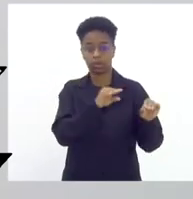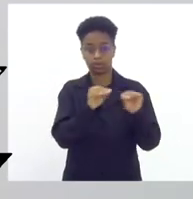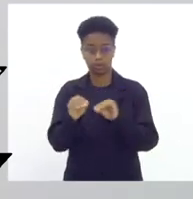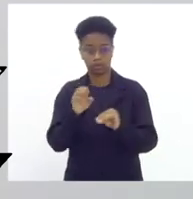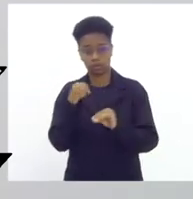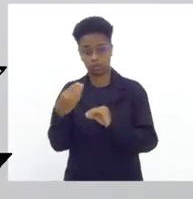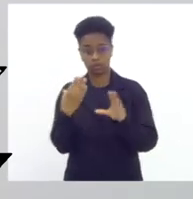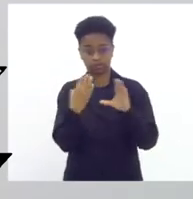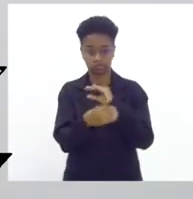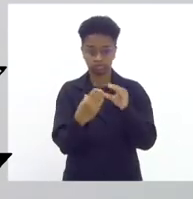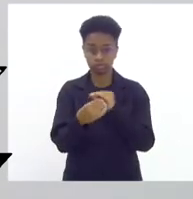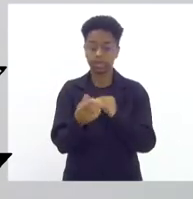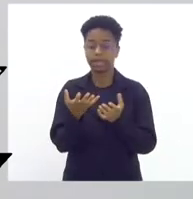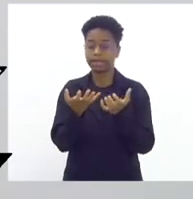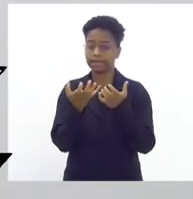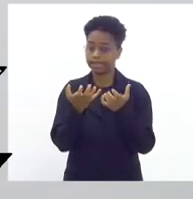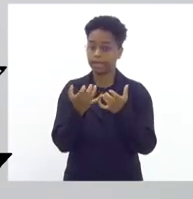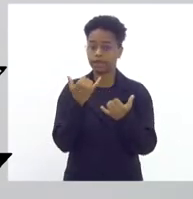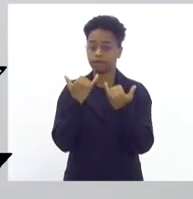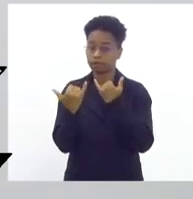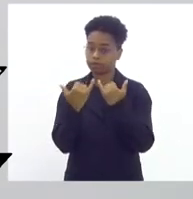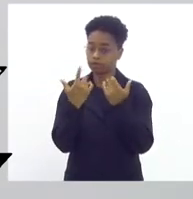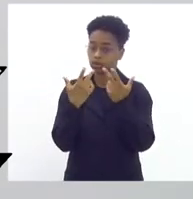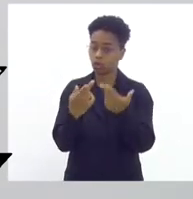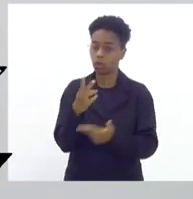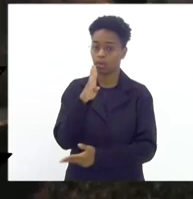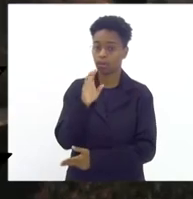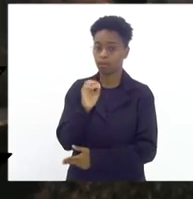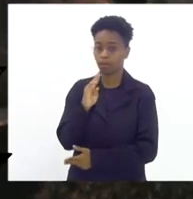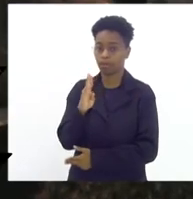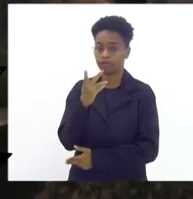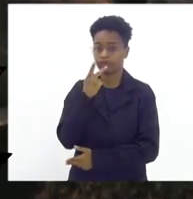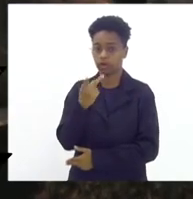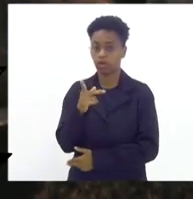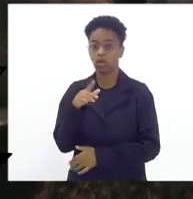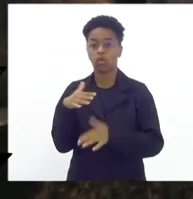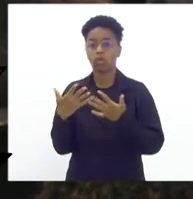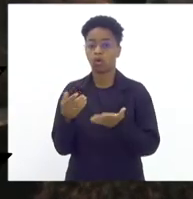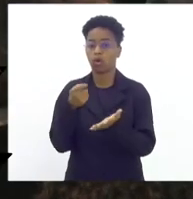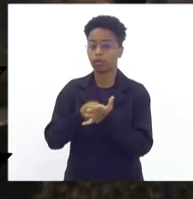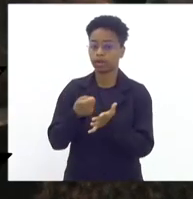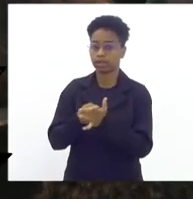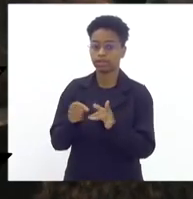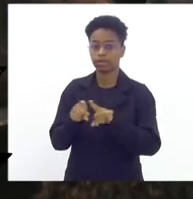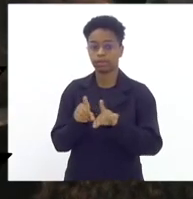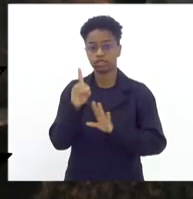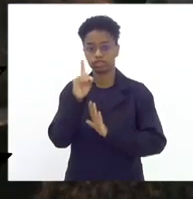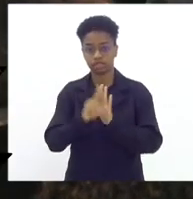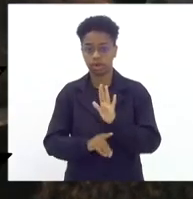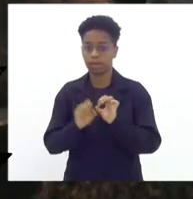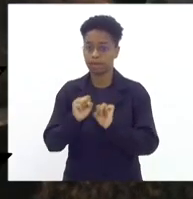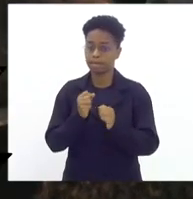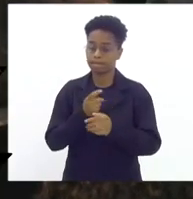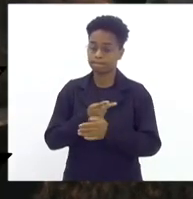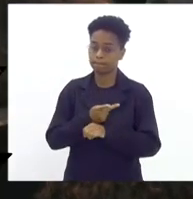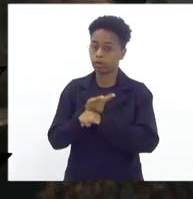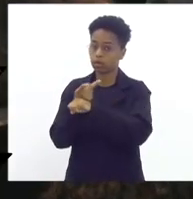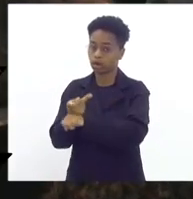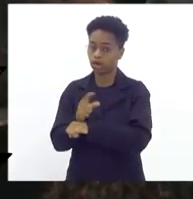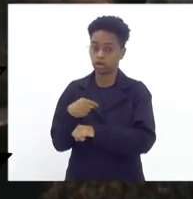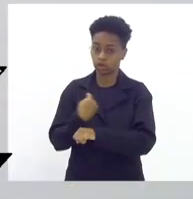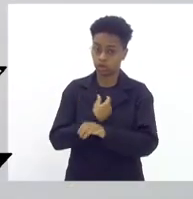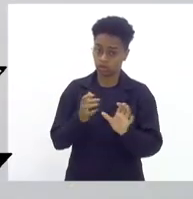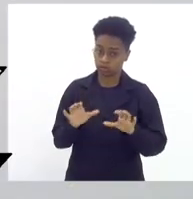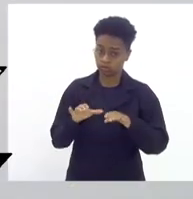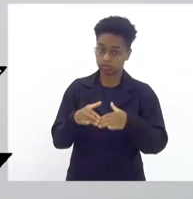pátria que queira informações como Bob falou aqui dos direitos e deveres pode procurar esse canal aqui nossa equipe da